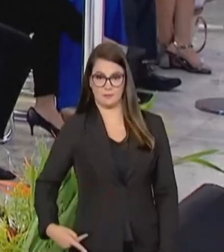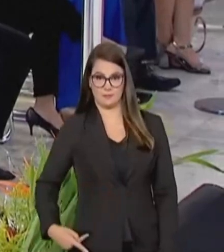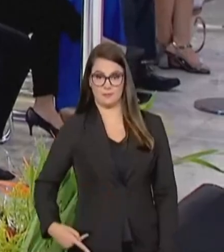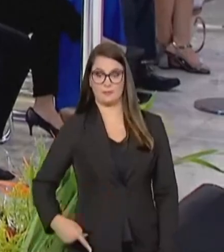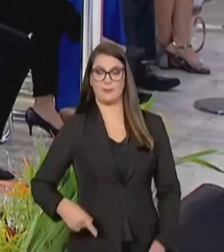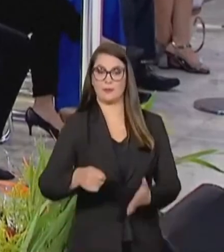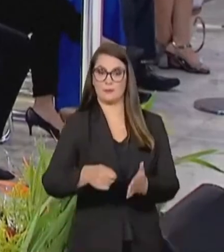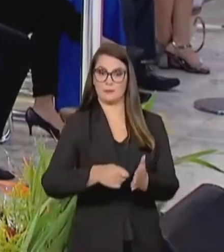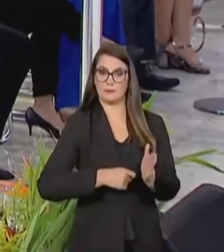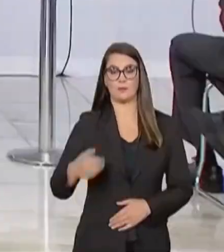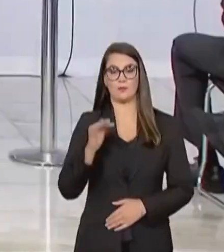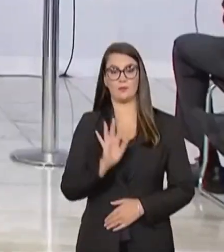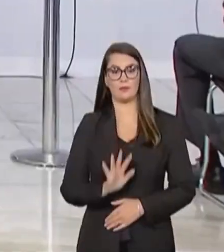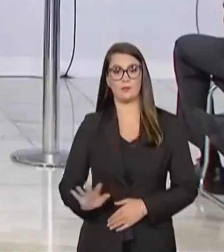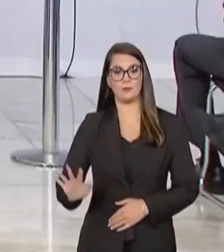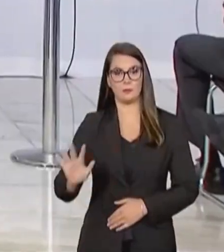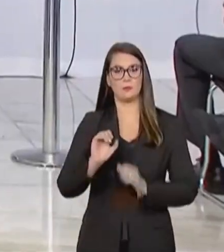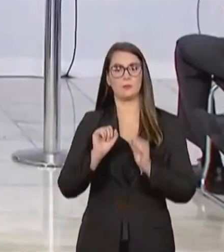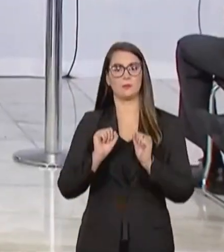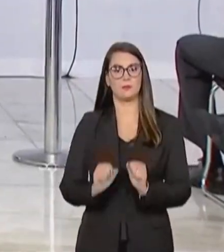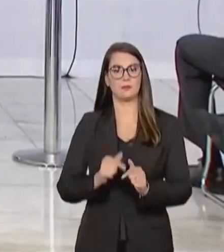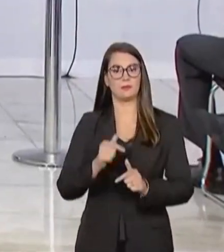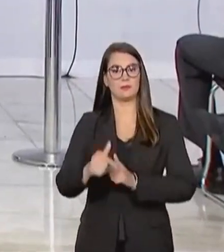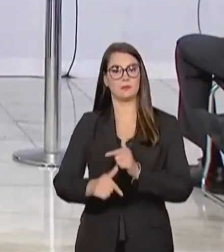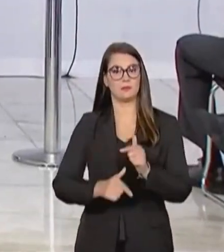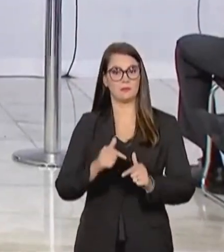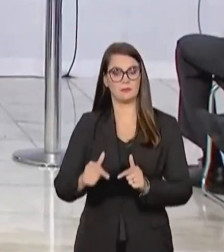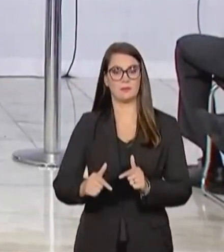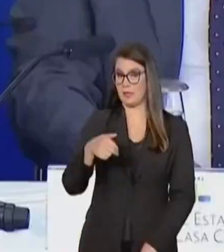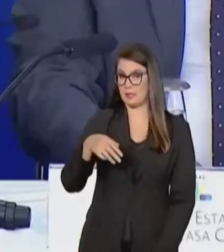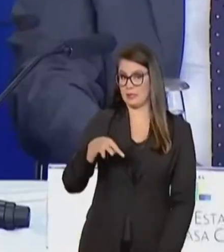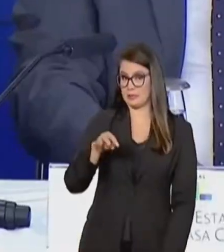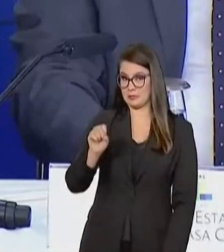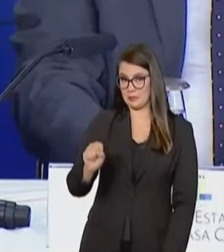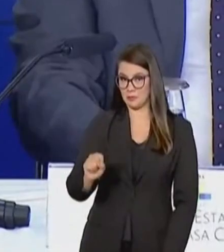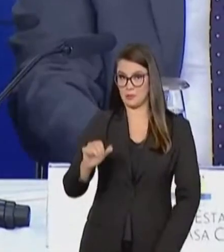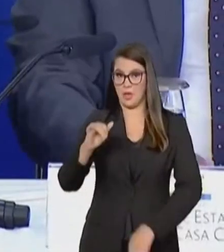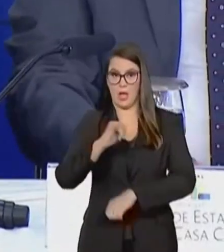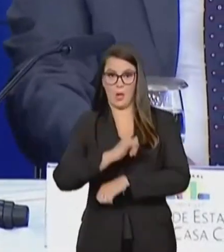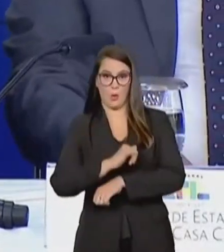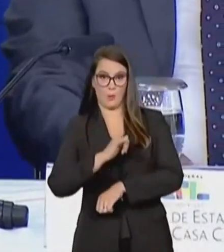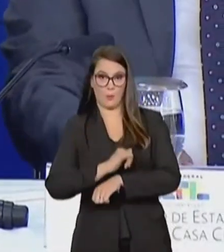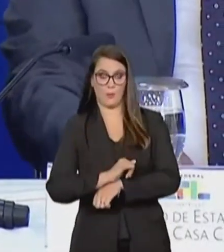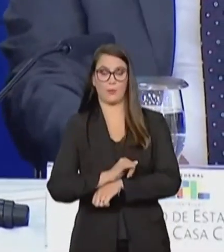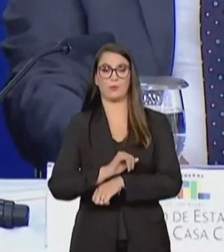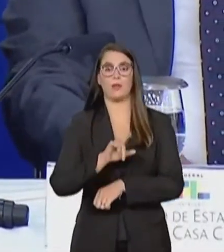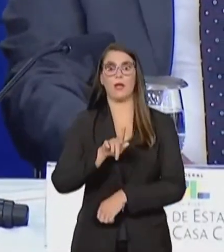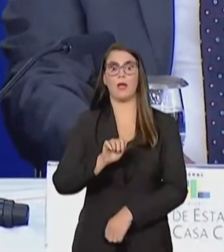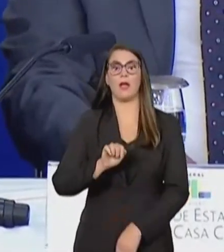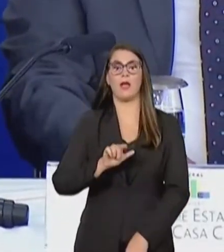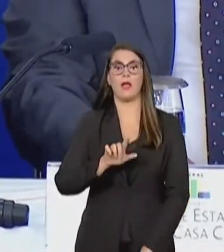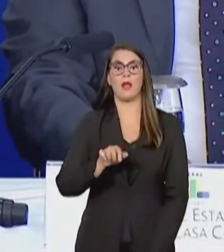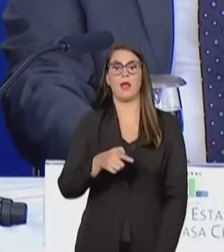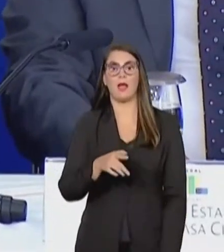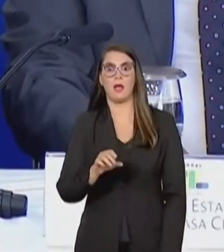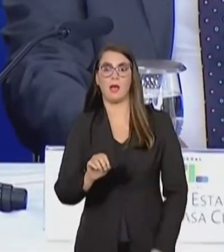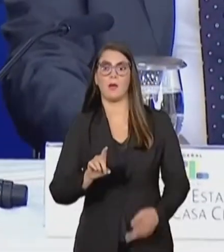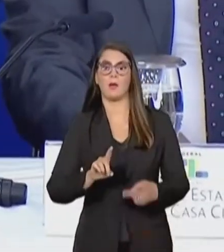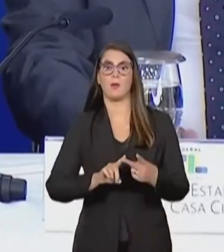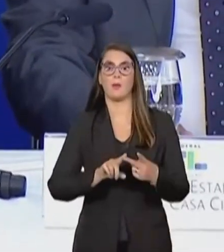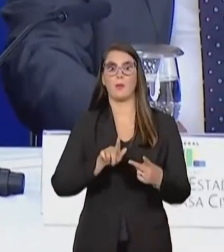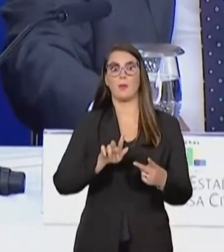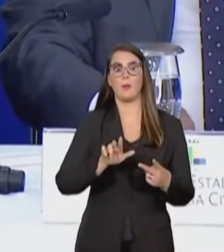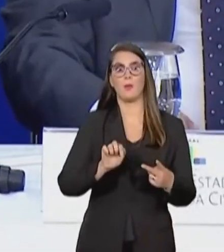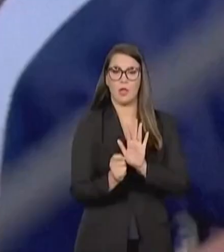o ministro da economia e o libertário Javier milei Lula classificou a Argentina principal parceiro econômico do Brasil na